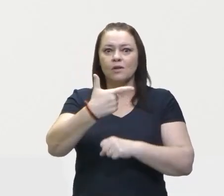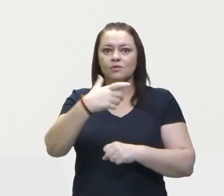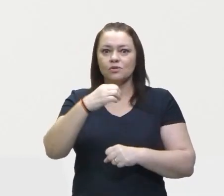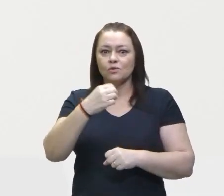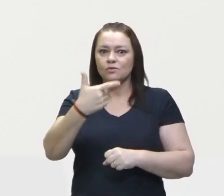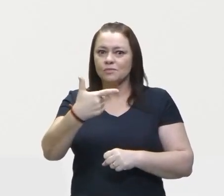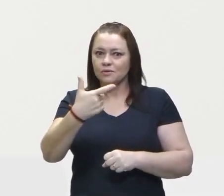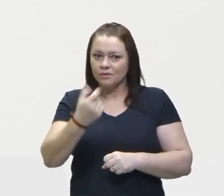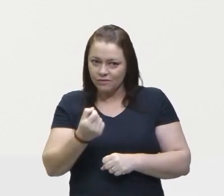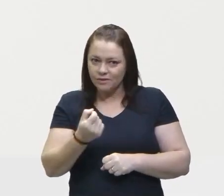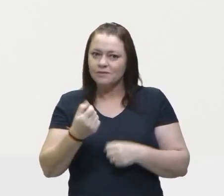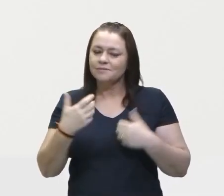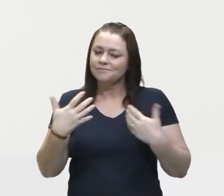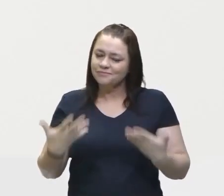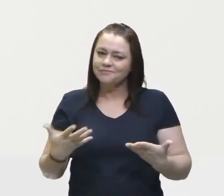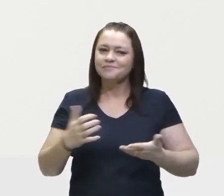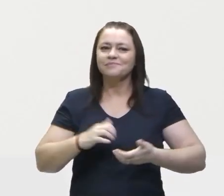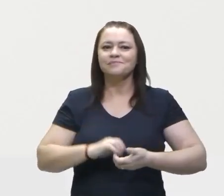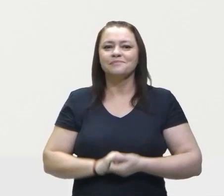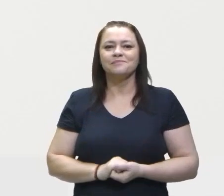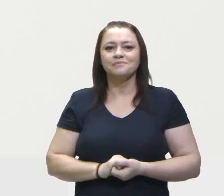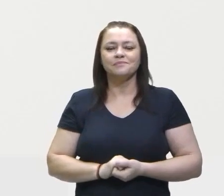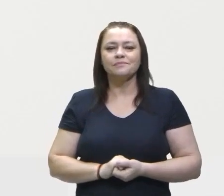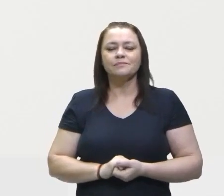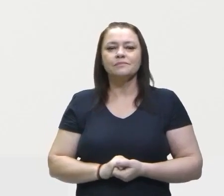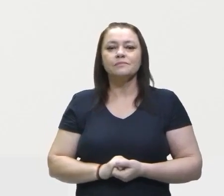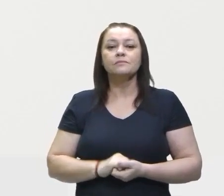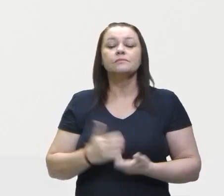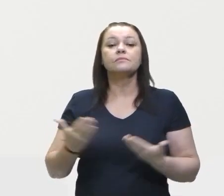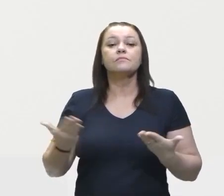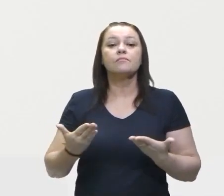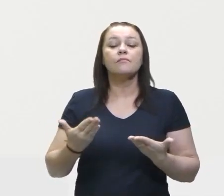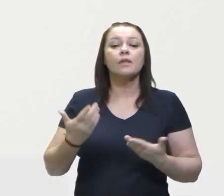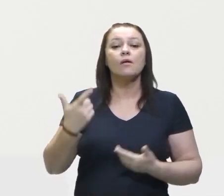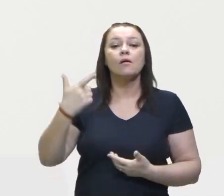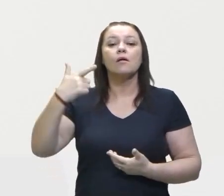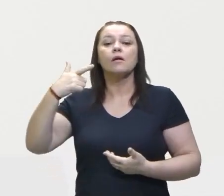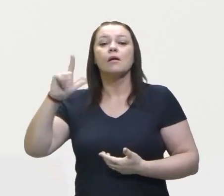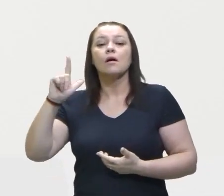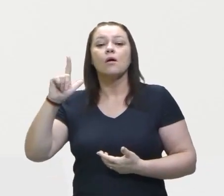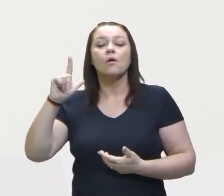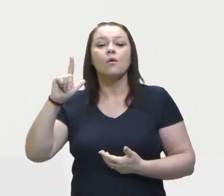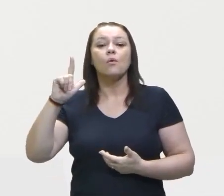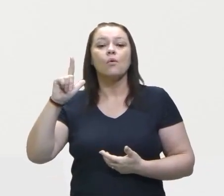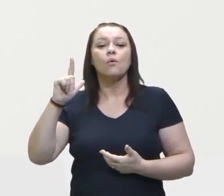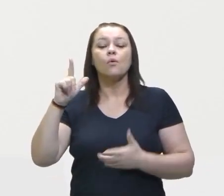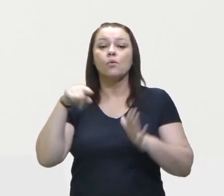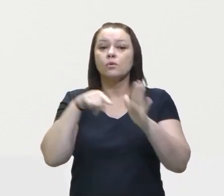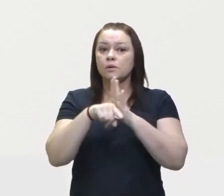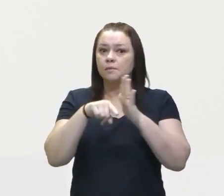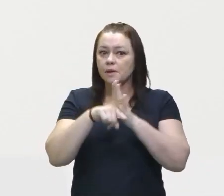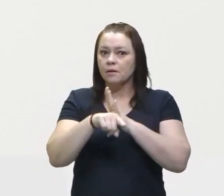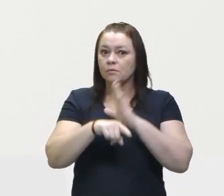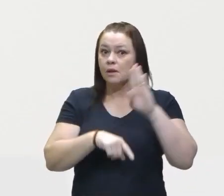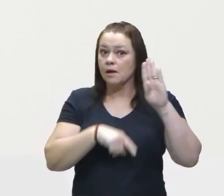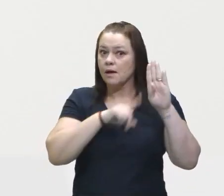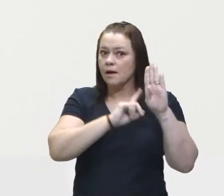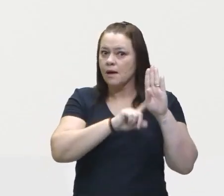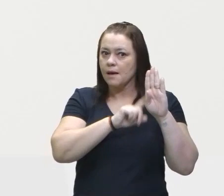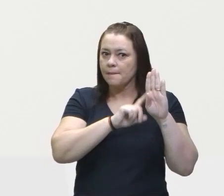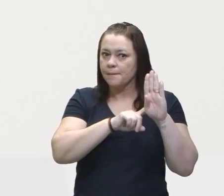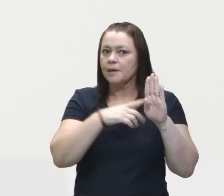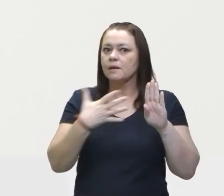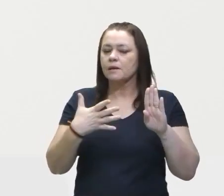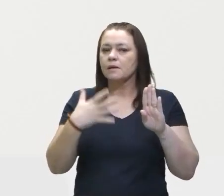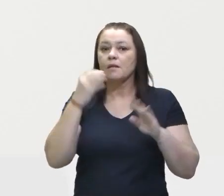Muito bem. Então, agora vamos para a pergunta B. Presta atenção, ainda de